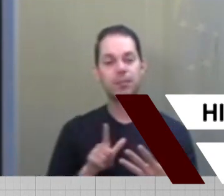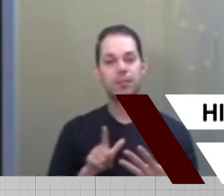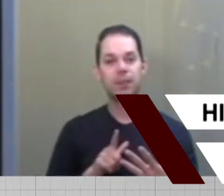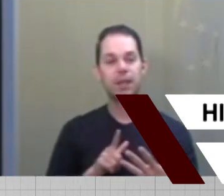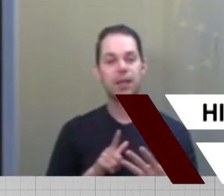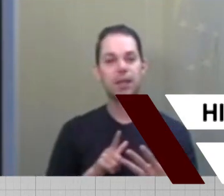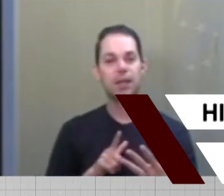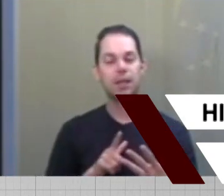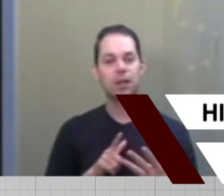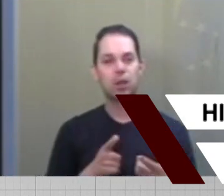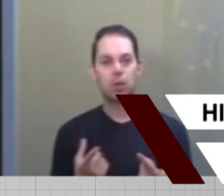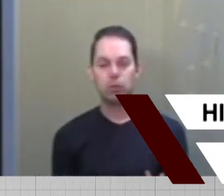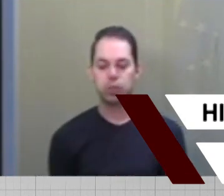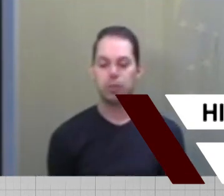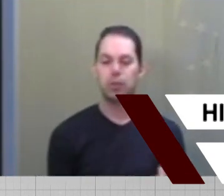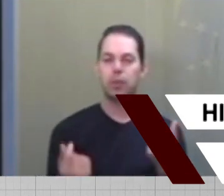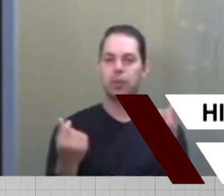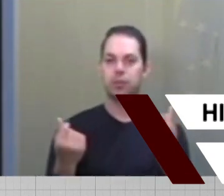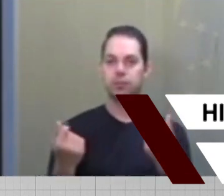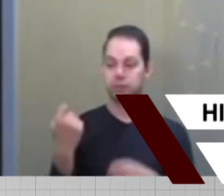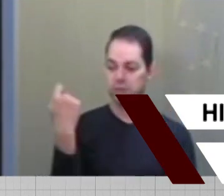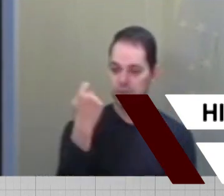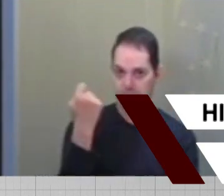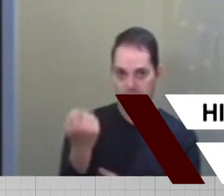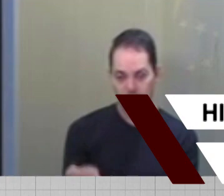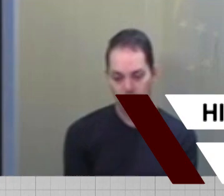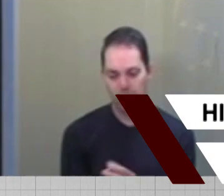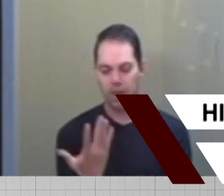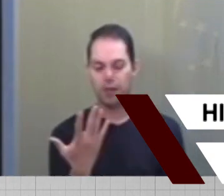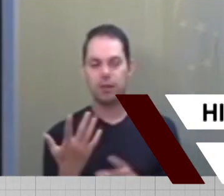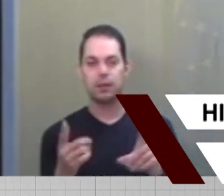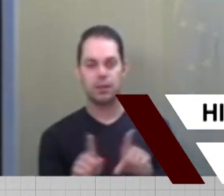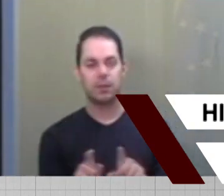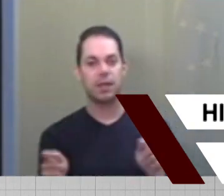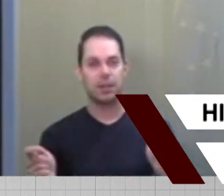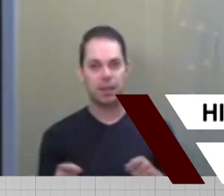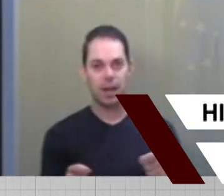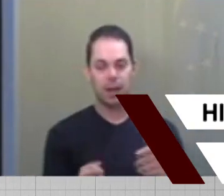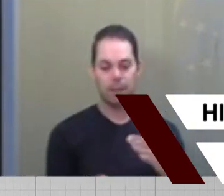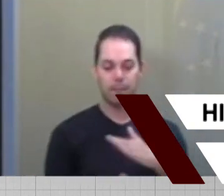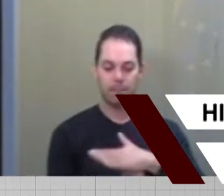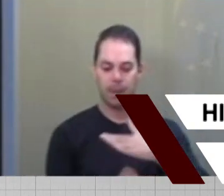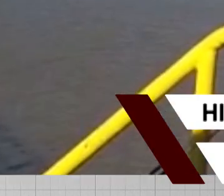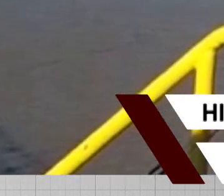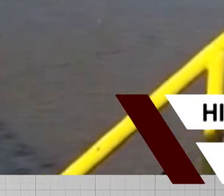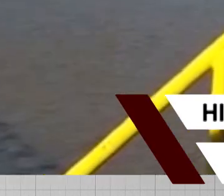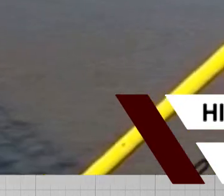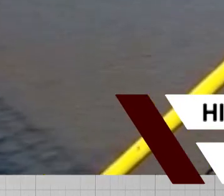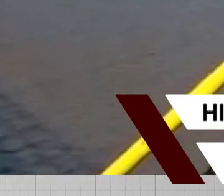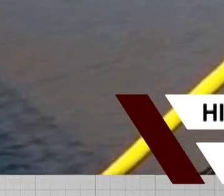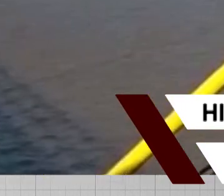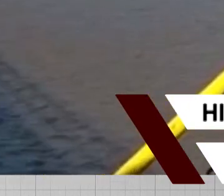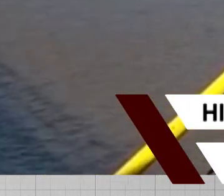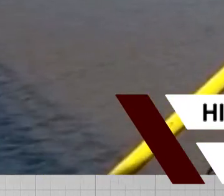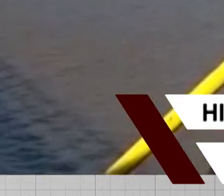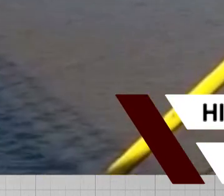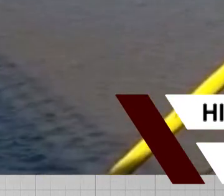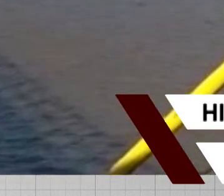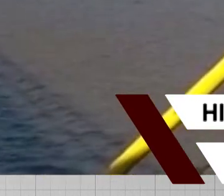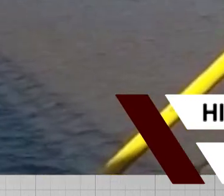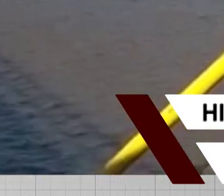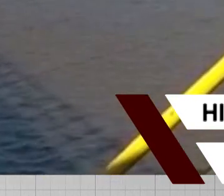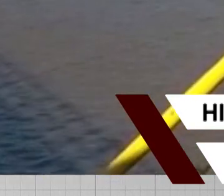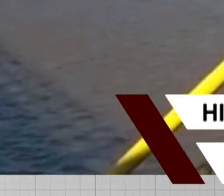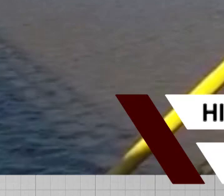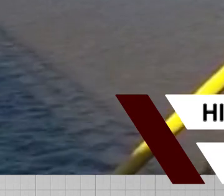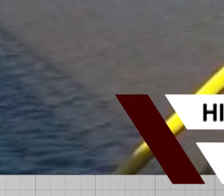gerando riquezas e energia para o Rio Grande do Sul, e também a possibilidade da empresa consertar as reclusas. O senador disse que está